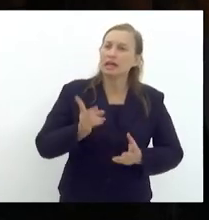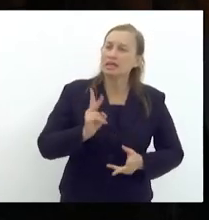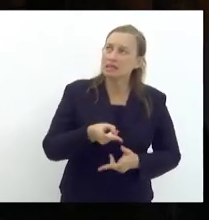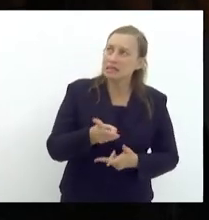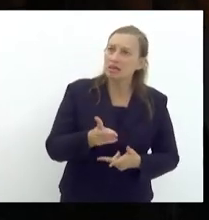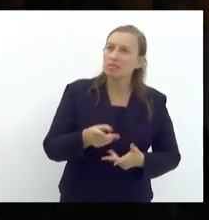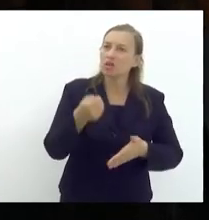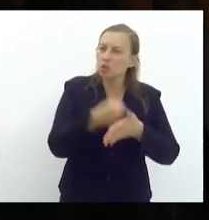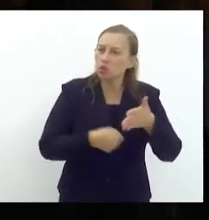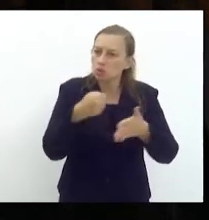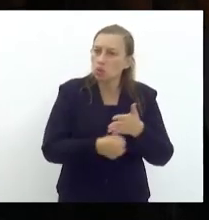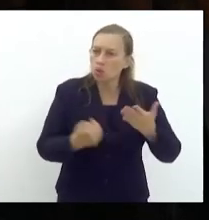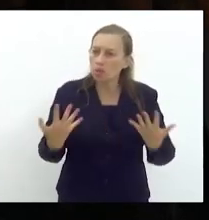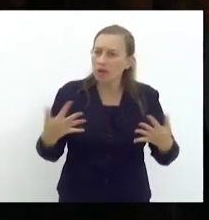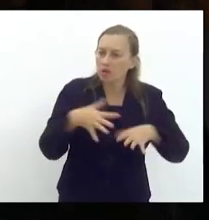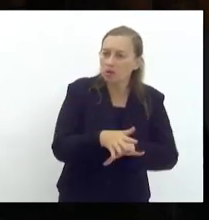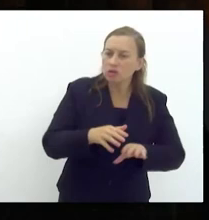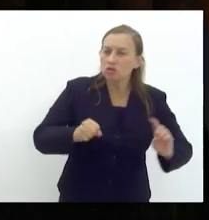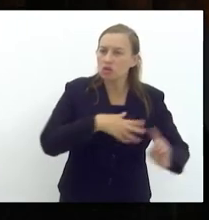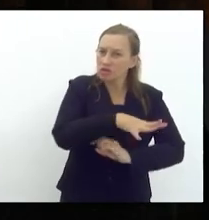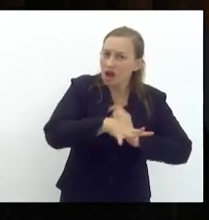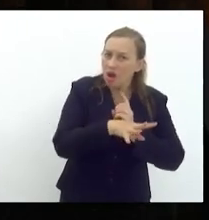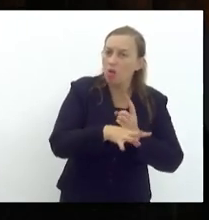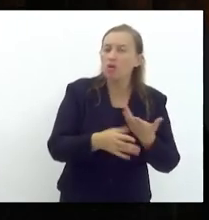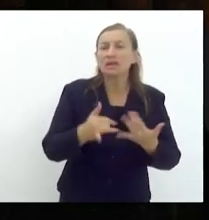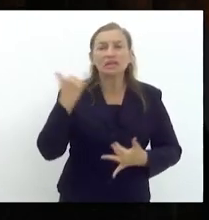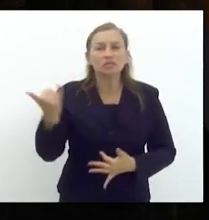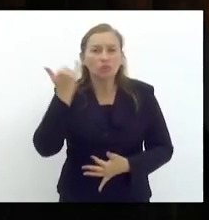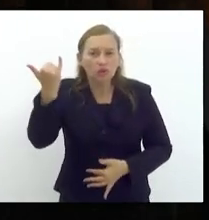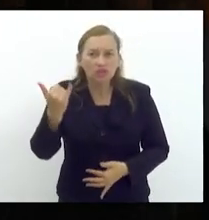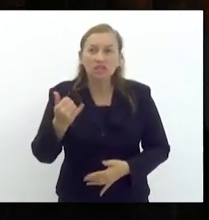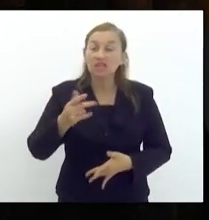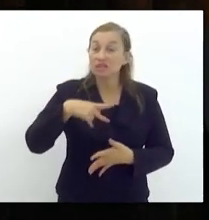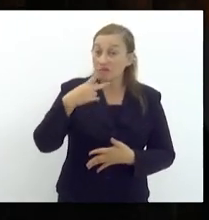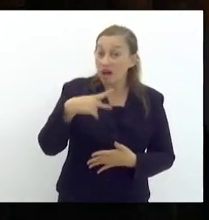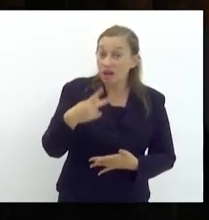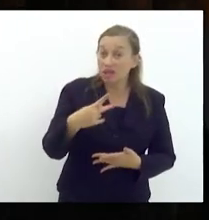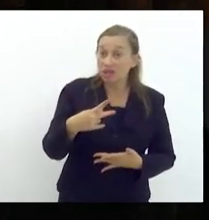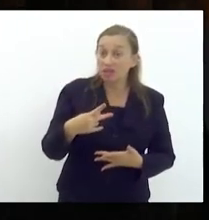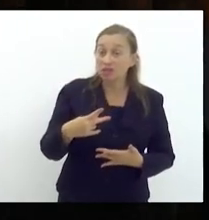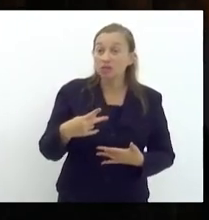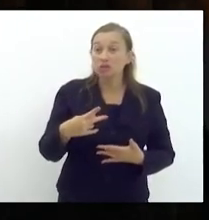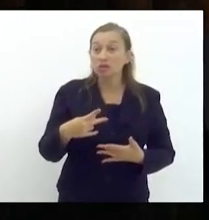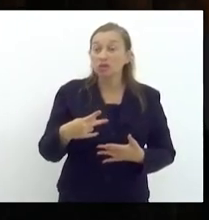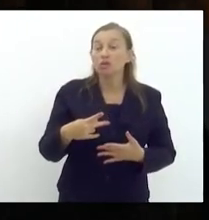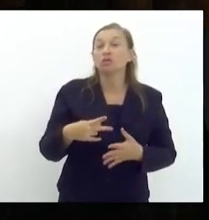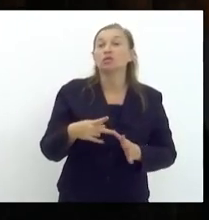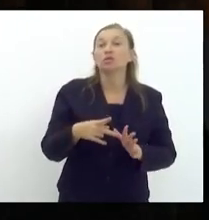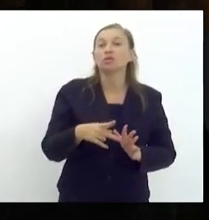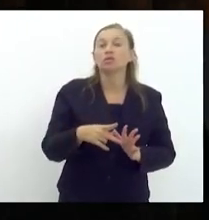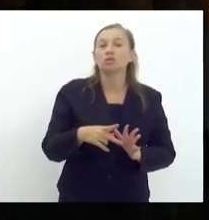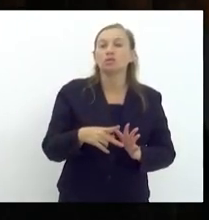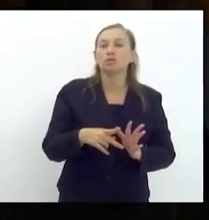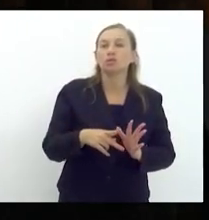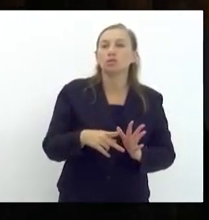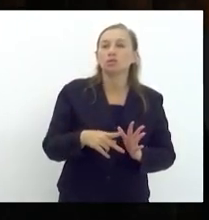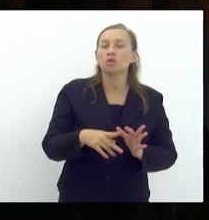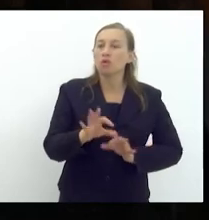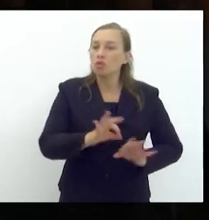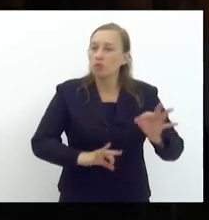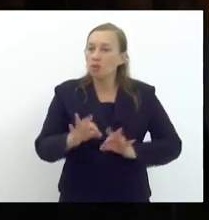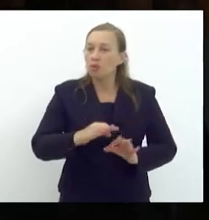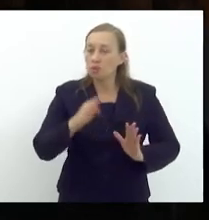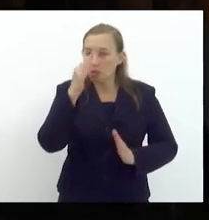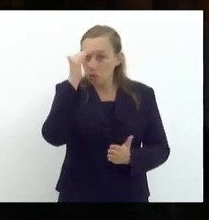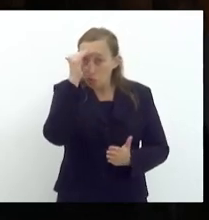batalhou pela inclusão social é importante que se diga que o programa cumpriu a sua missão naquele momento não